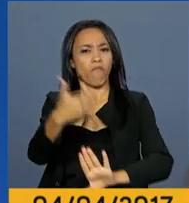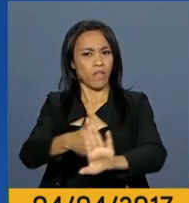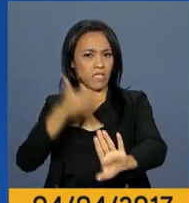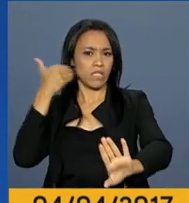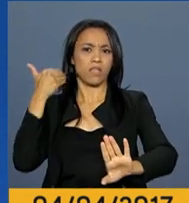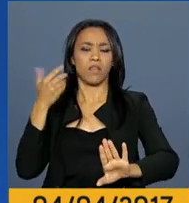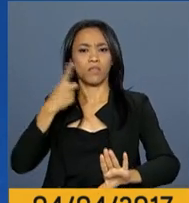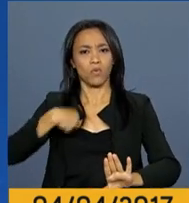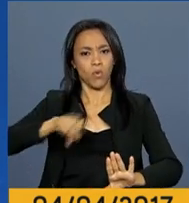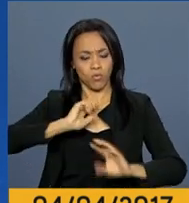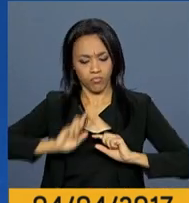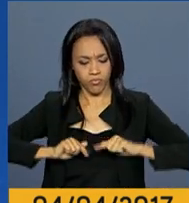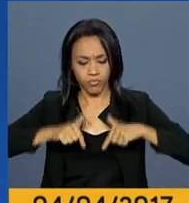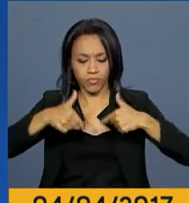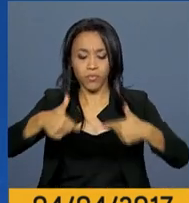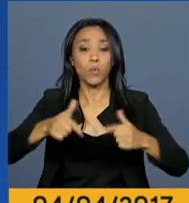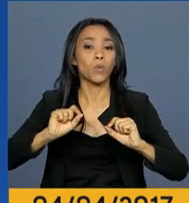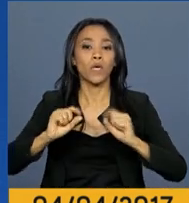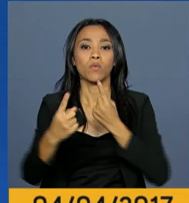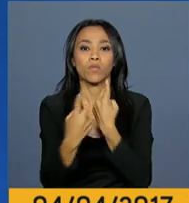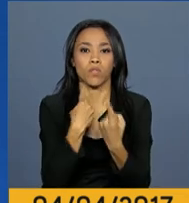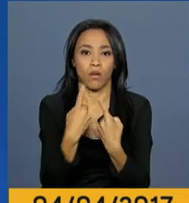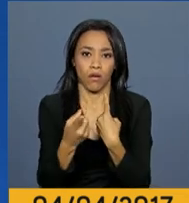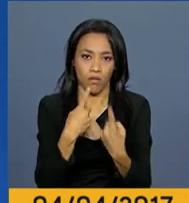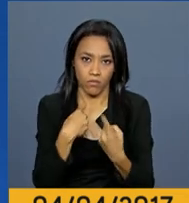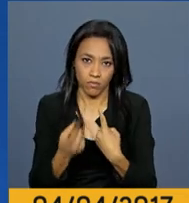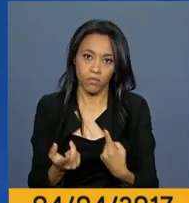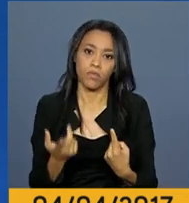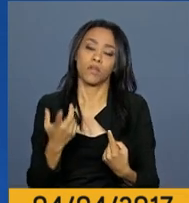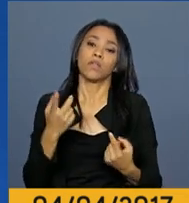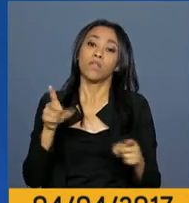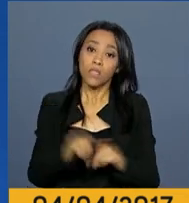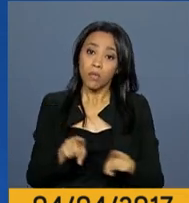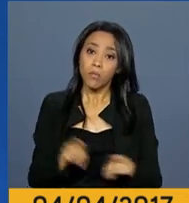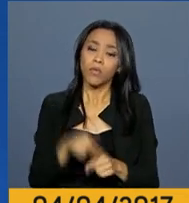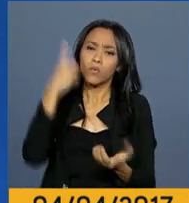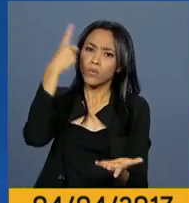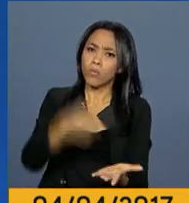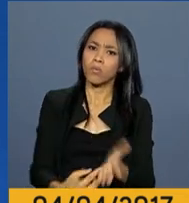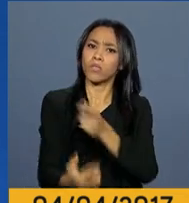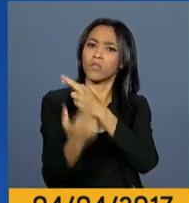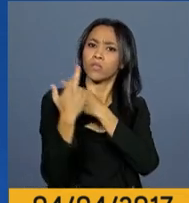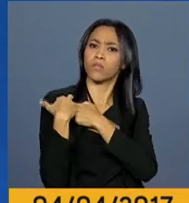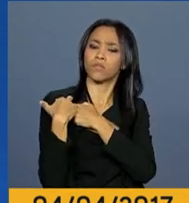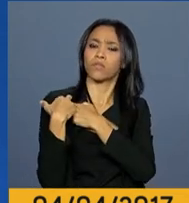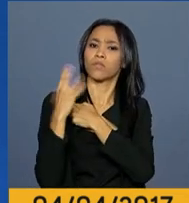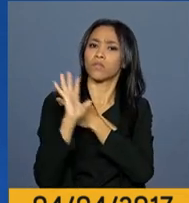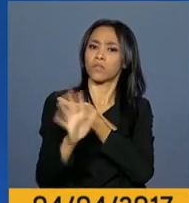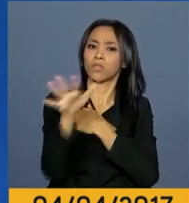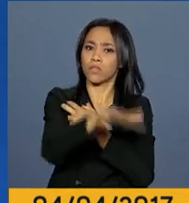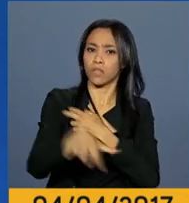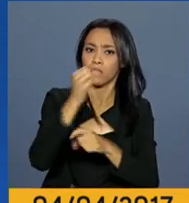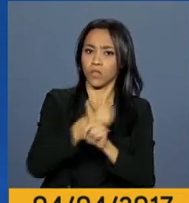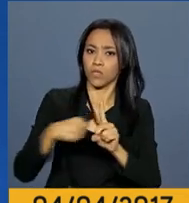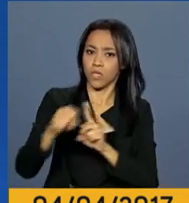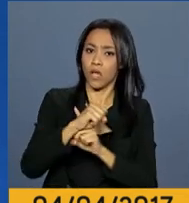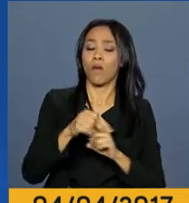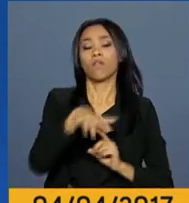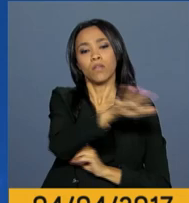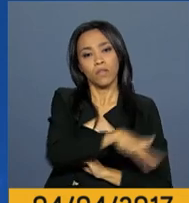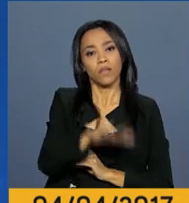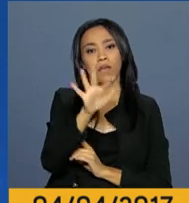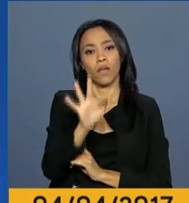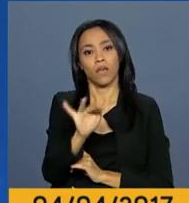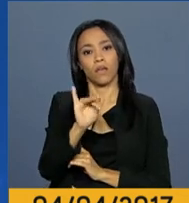de nossa disposição ao diálogo, de nosso sentido de responsabilidade social e fiscal e